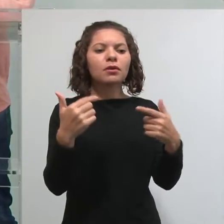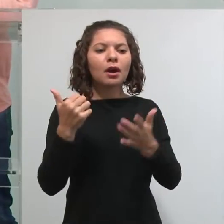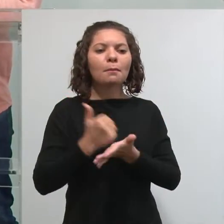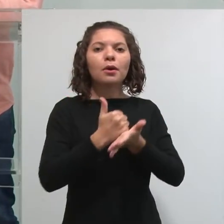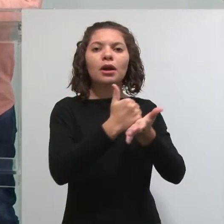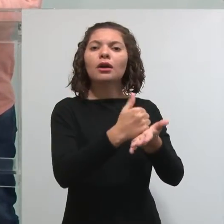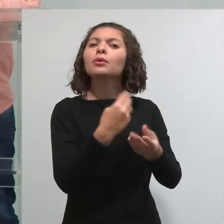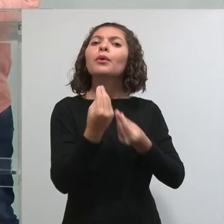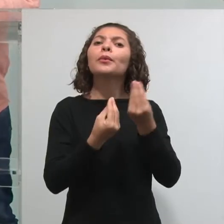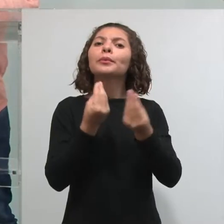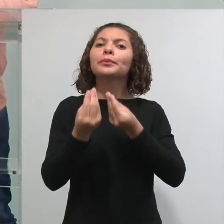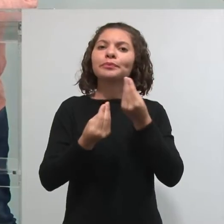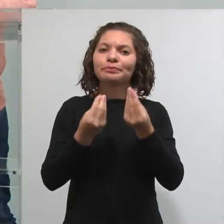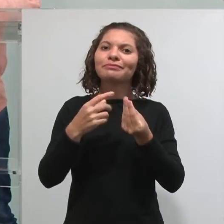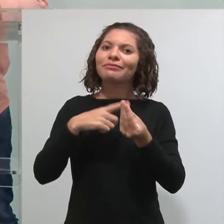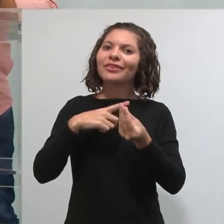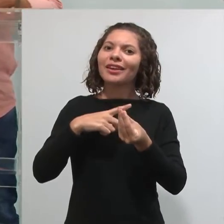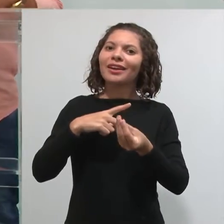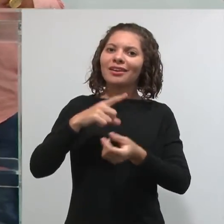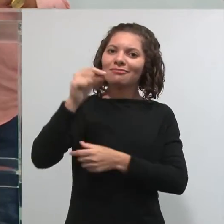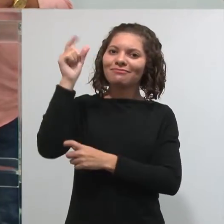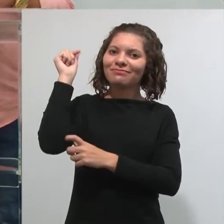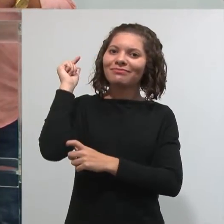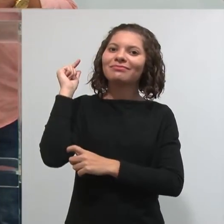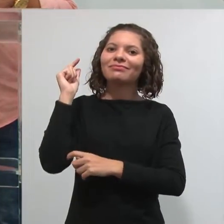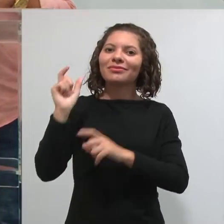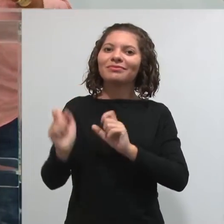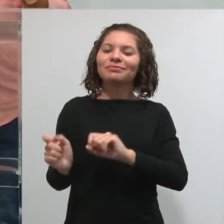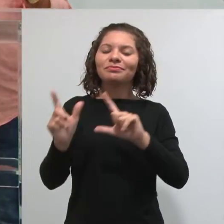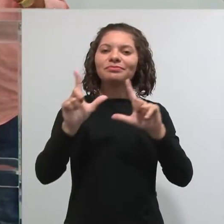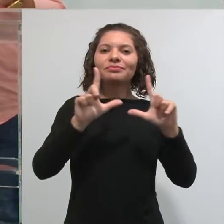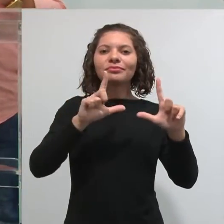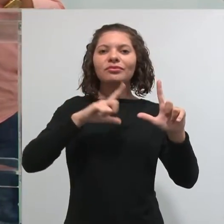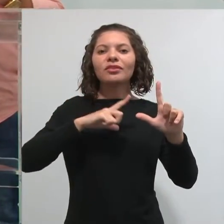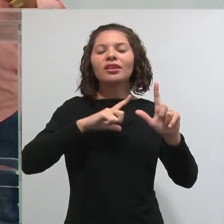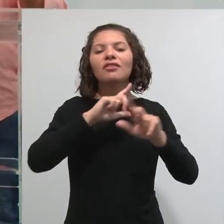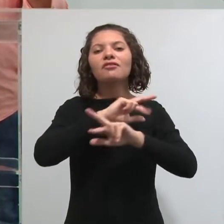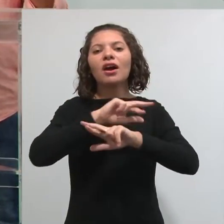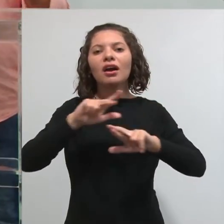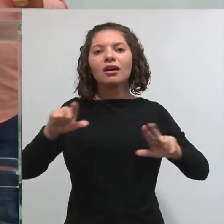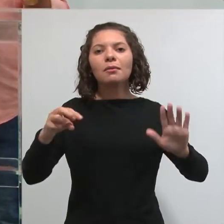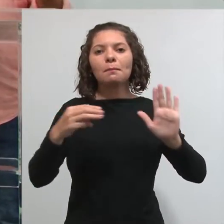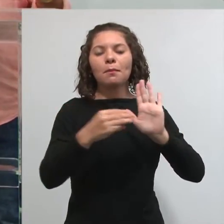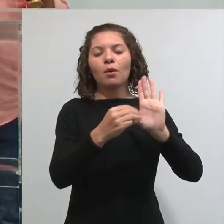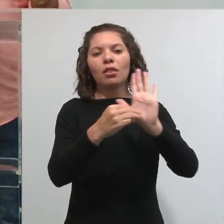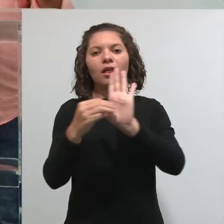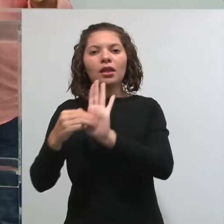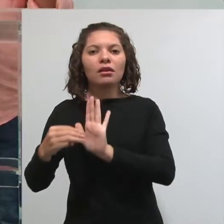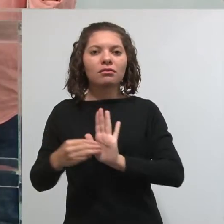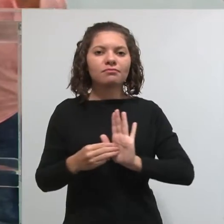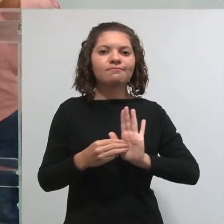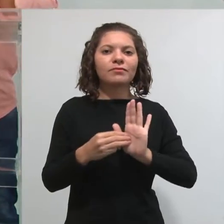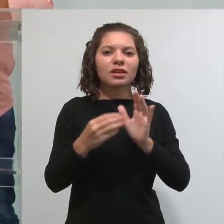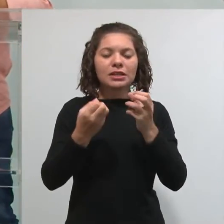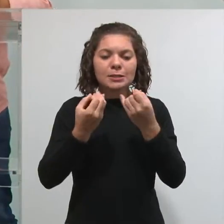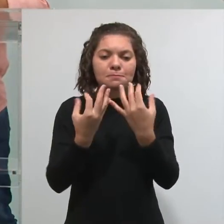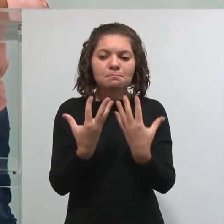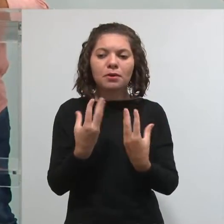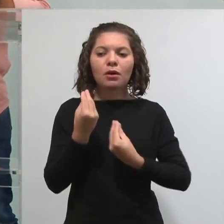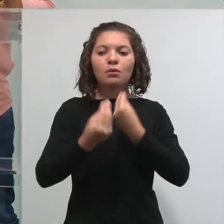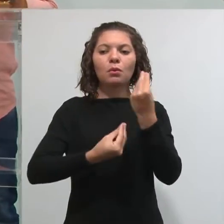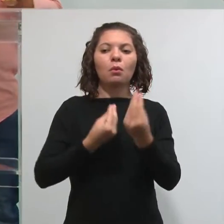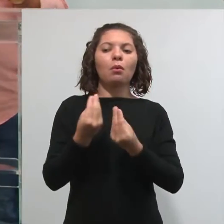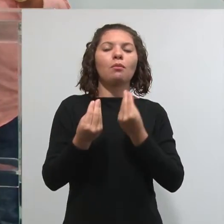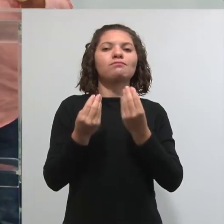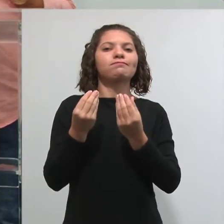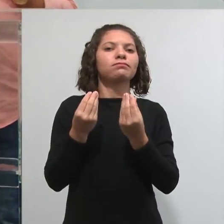aí você tem tudo que nós falamos anteriormente, né? Diferentes modelos teóricos que nos dizem como que isso acontece, né?